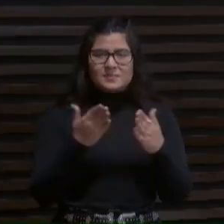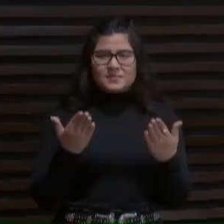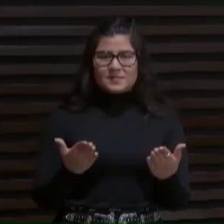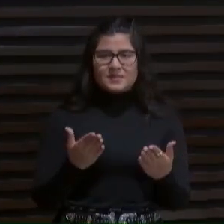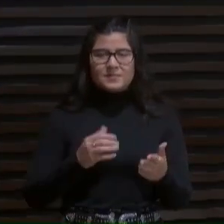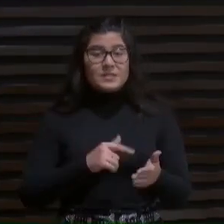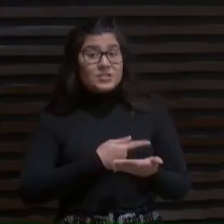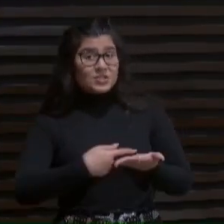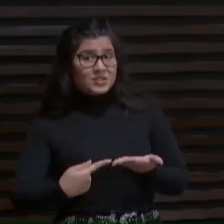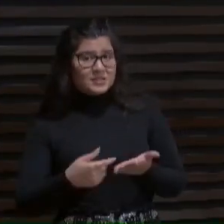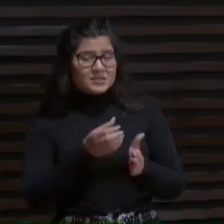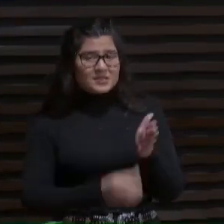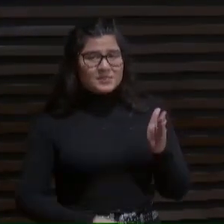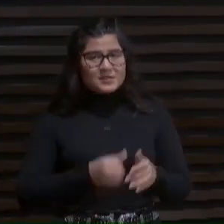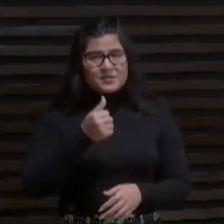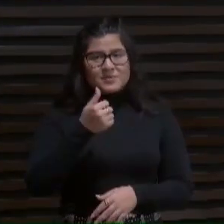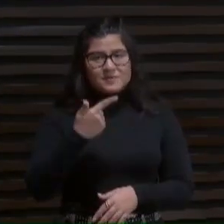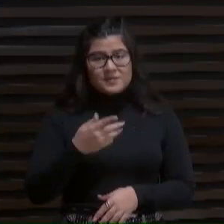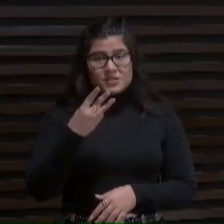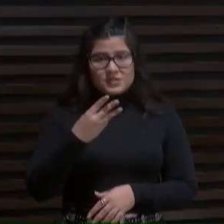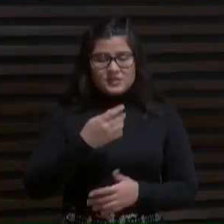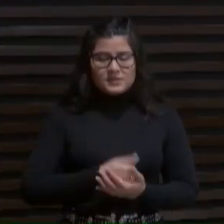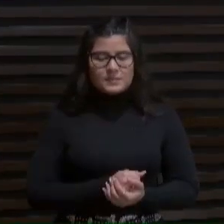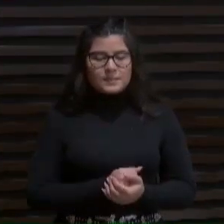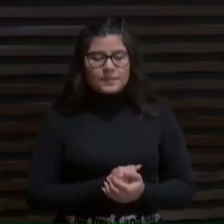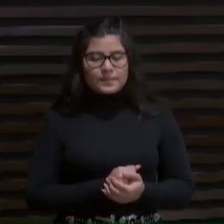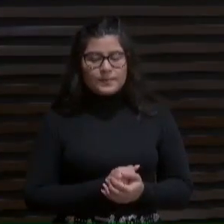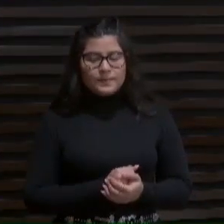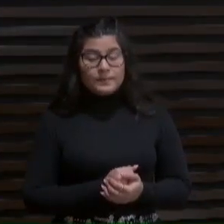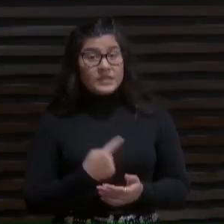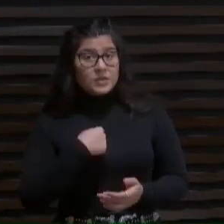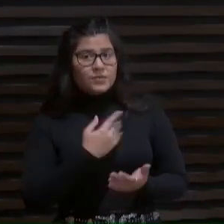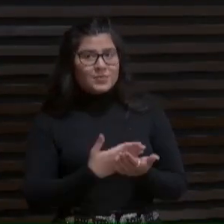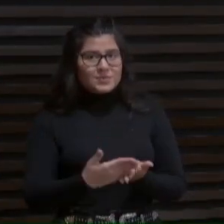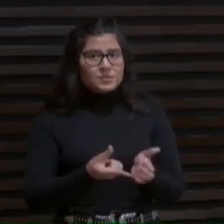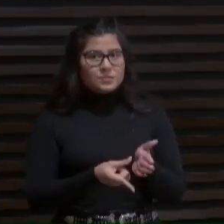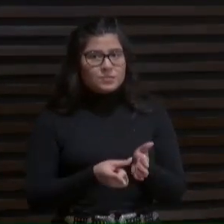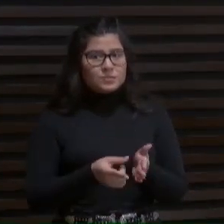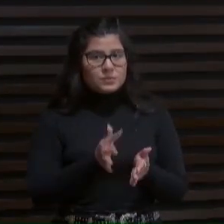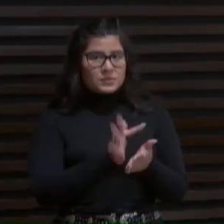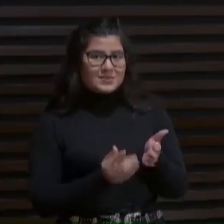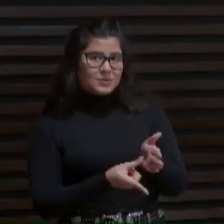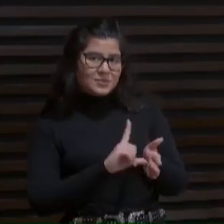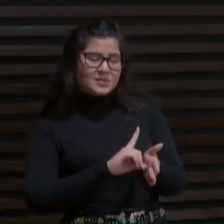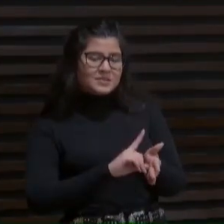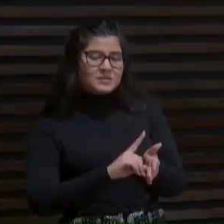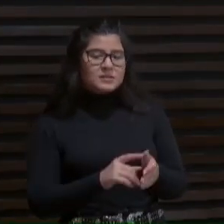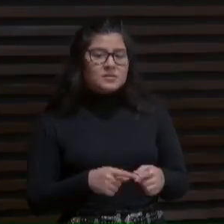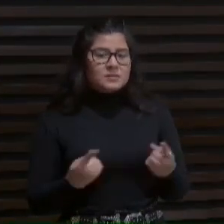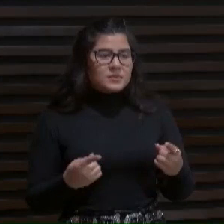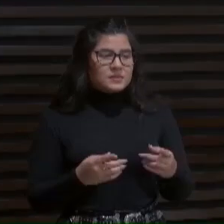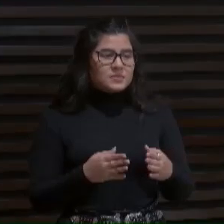em Gênesis 23. Embora eu vou começar com outro texto antes, mas se você quiser deixar a sua Bíblia aberta em